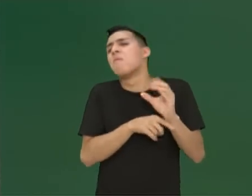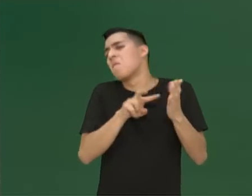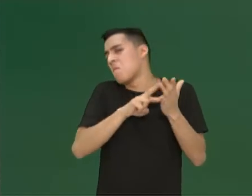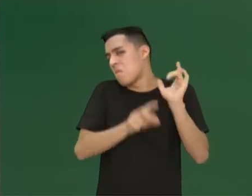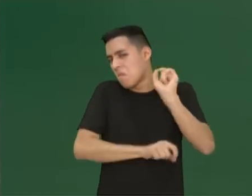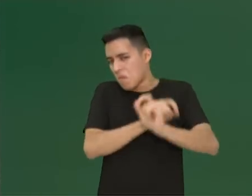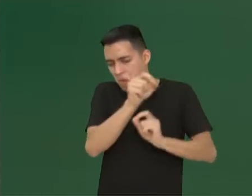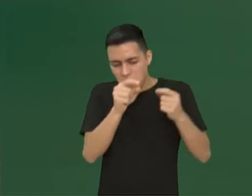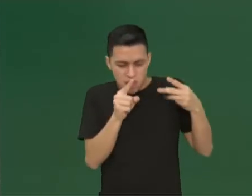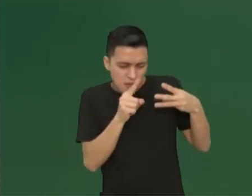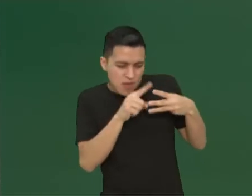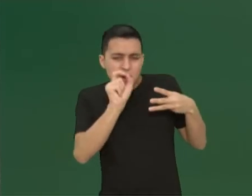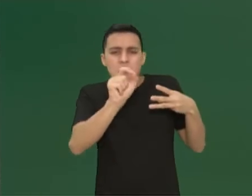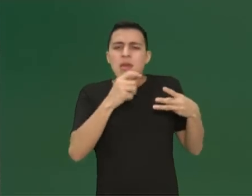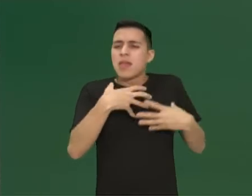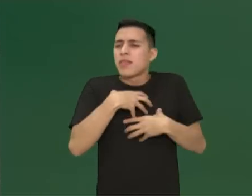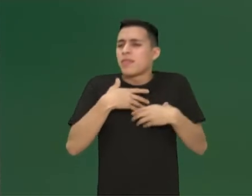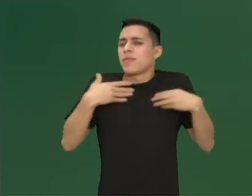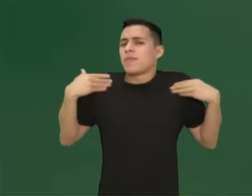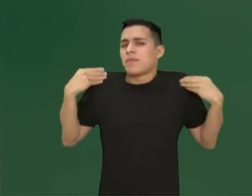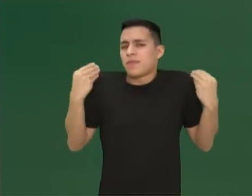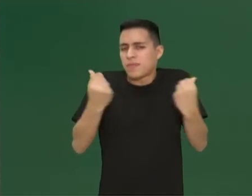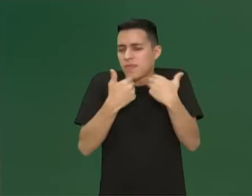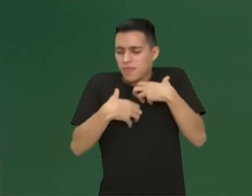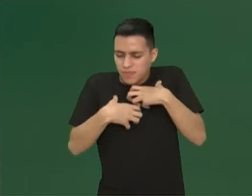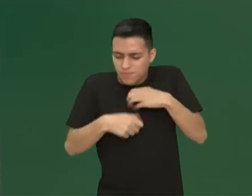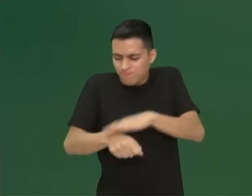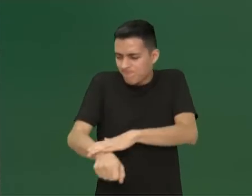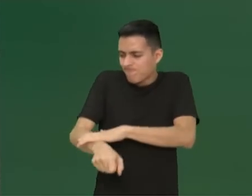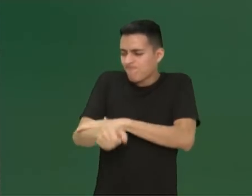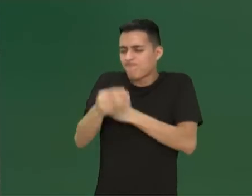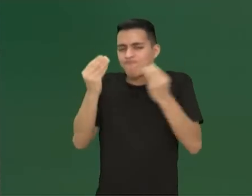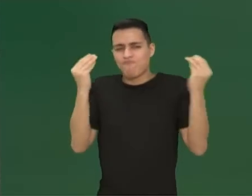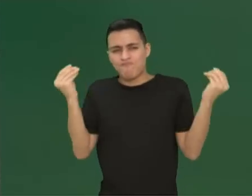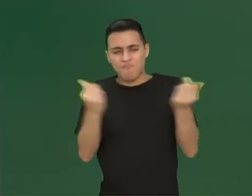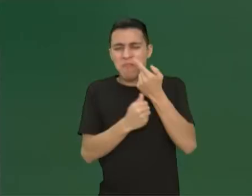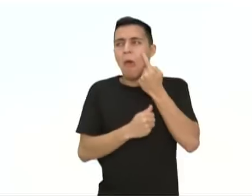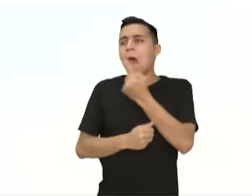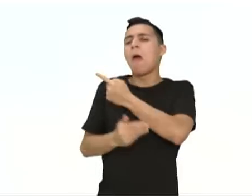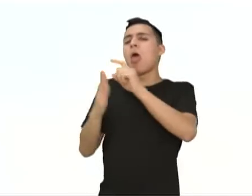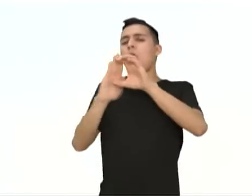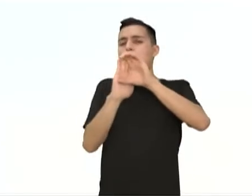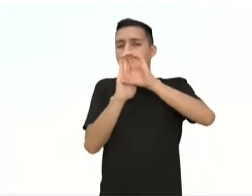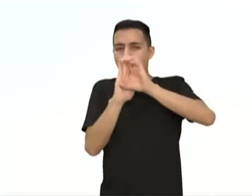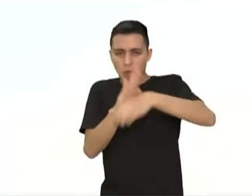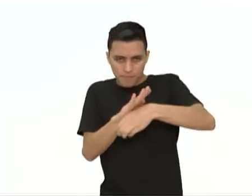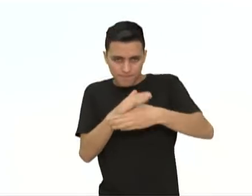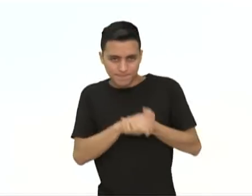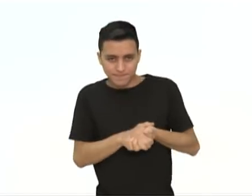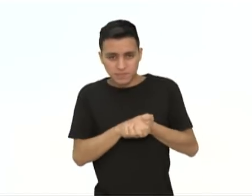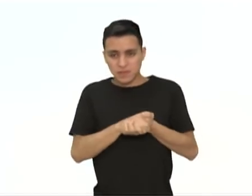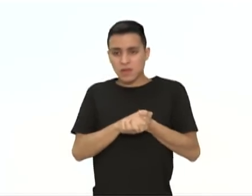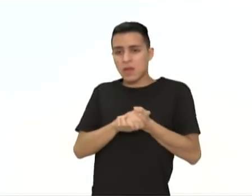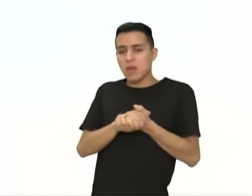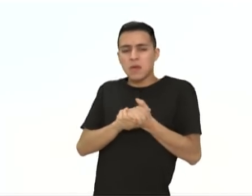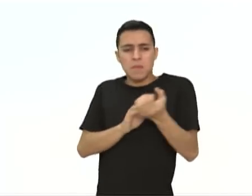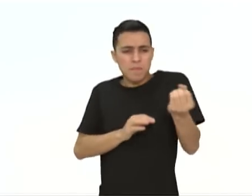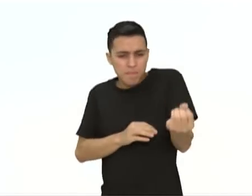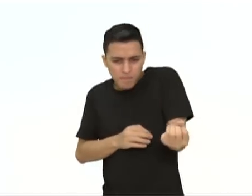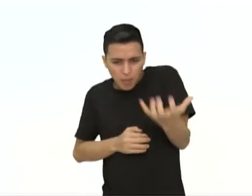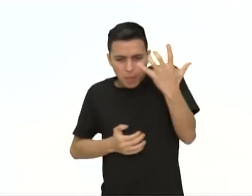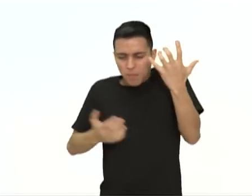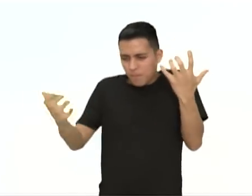sensitivo. Tem a ver com sensações. Então vamos ver a definição dele. Recebe os estímulos